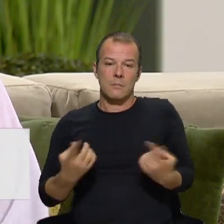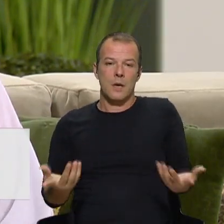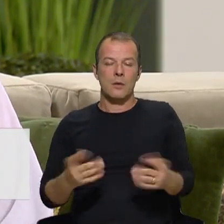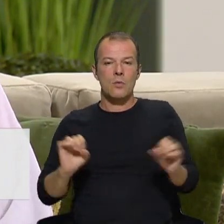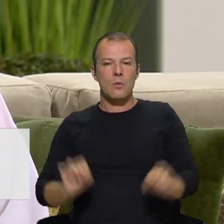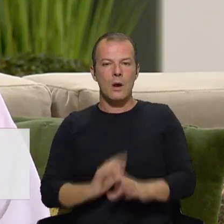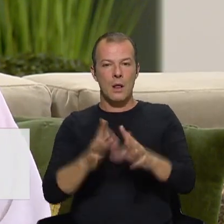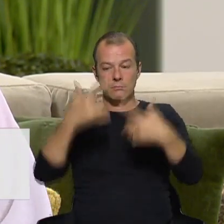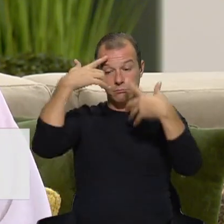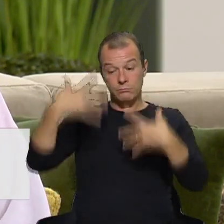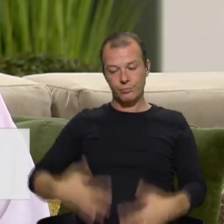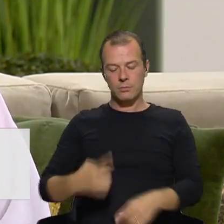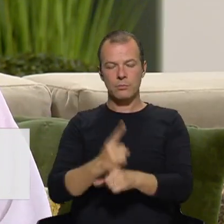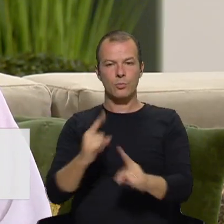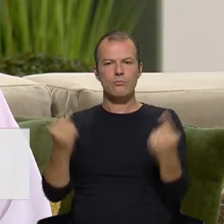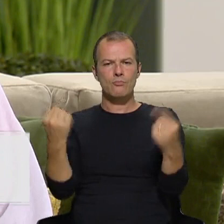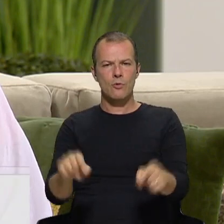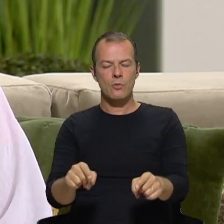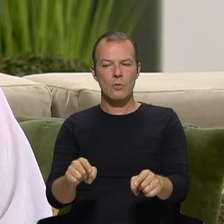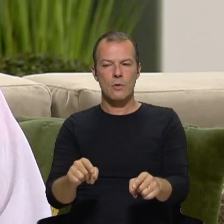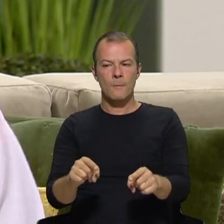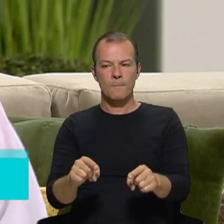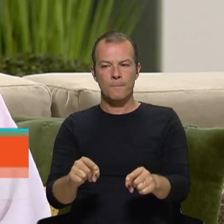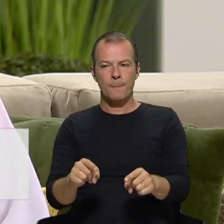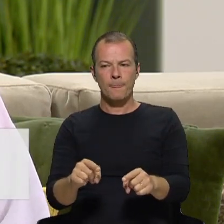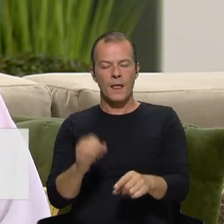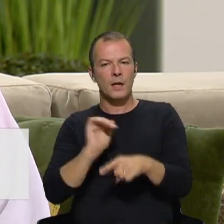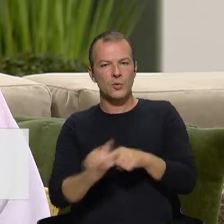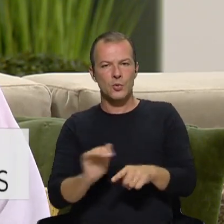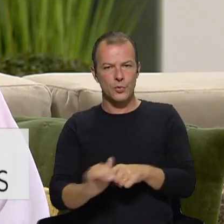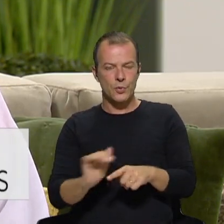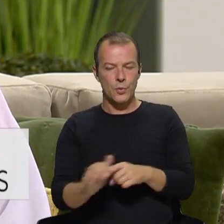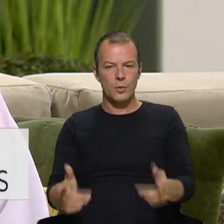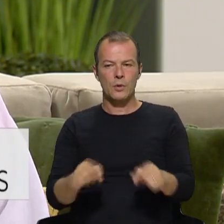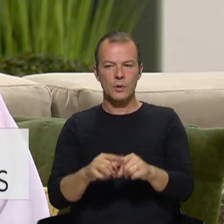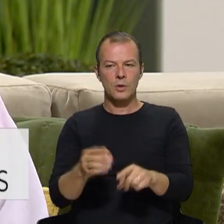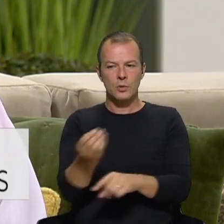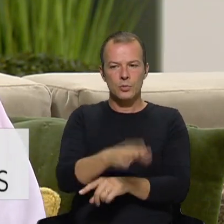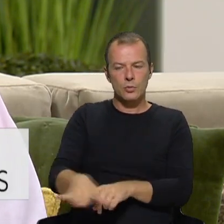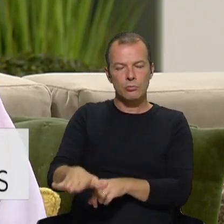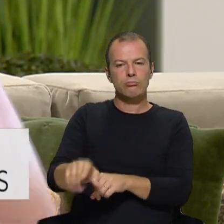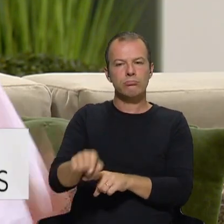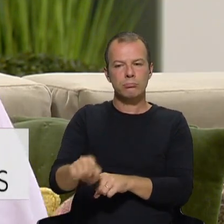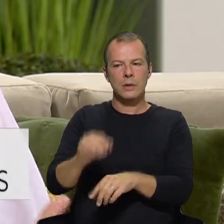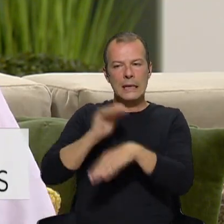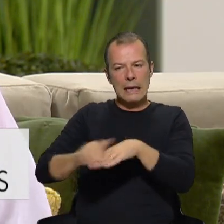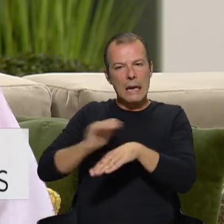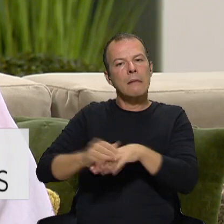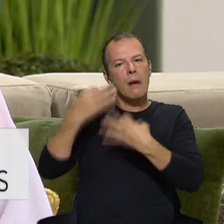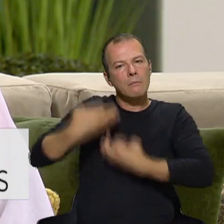Fui bastante surpreendida porque tive o privilégio destes meninos me